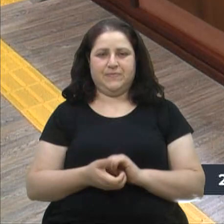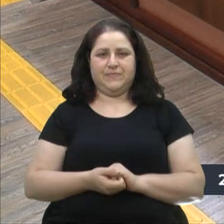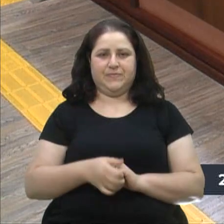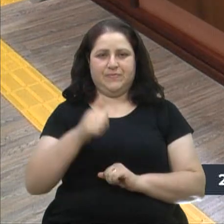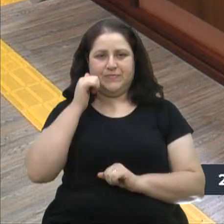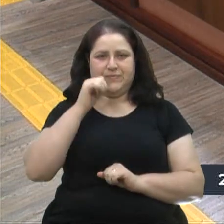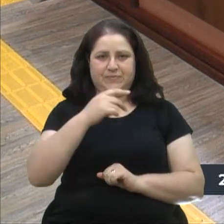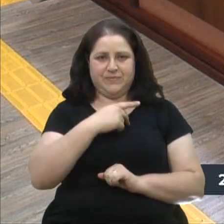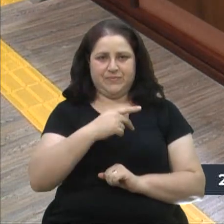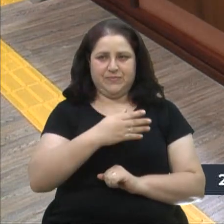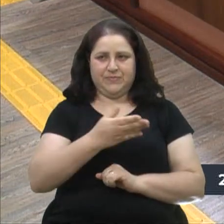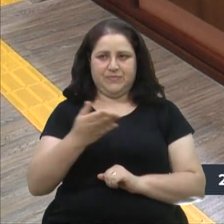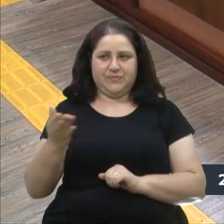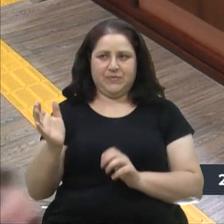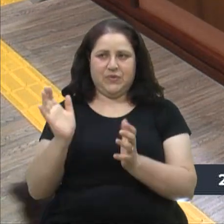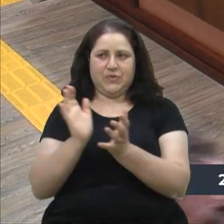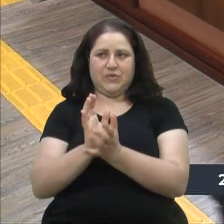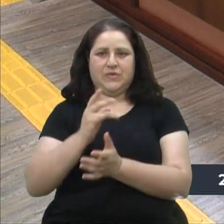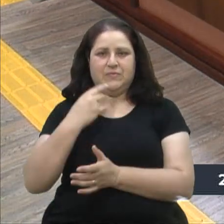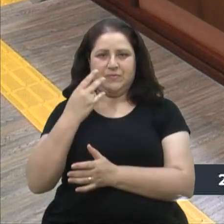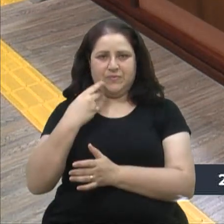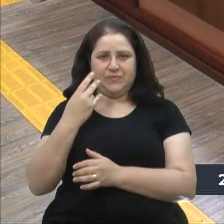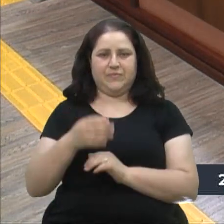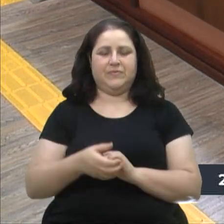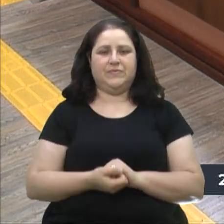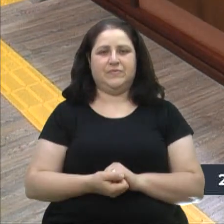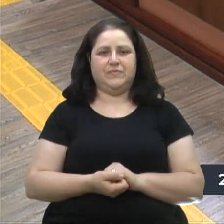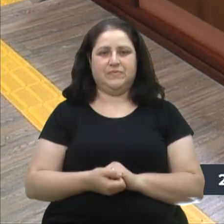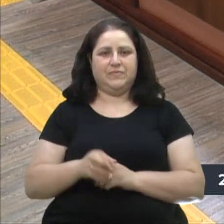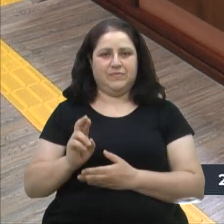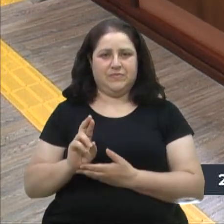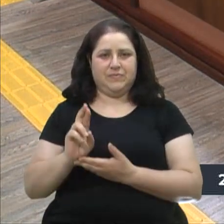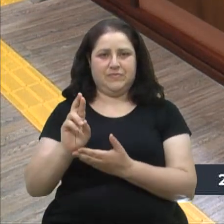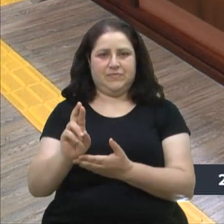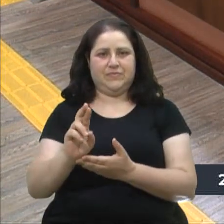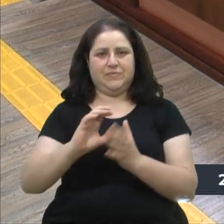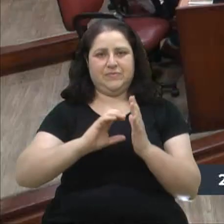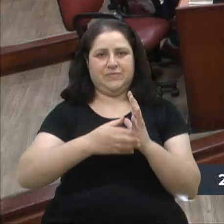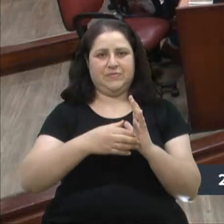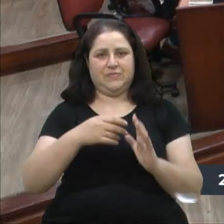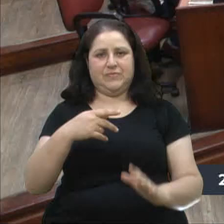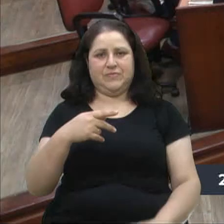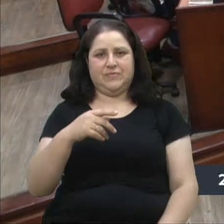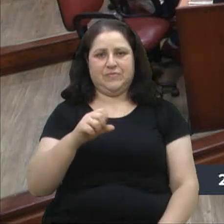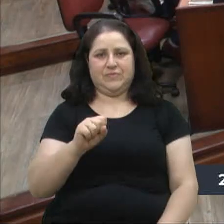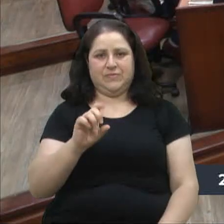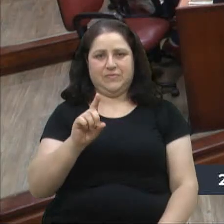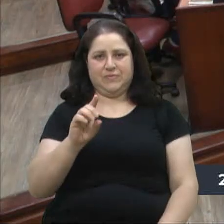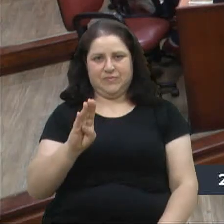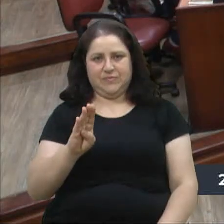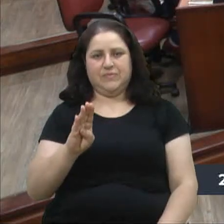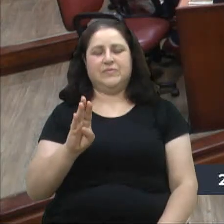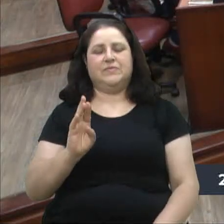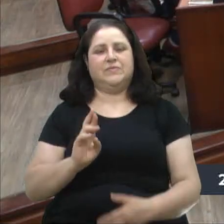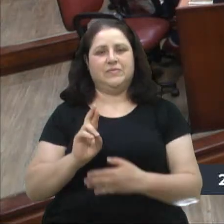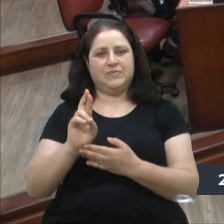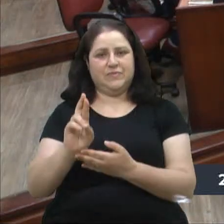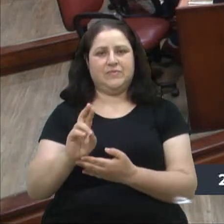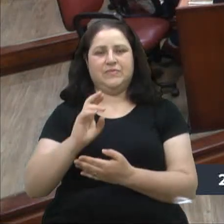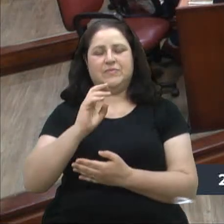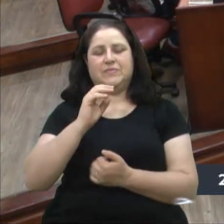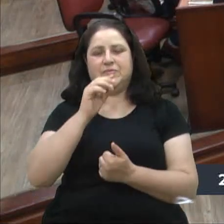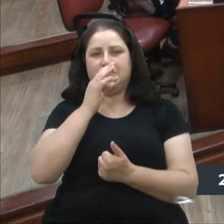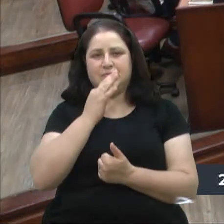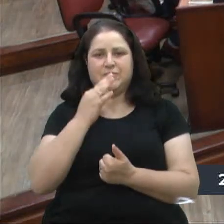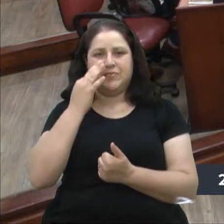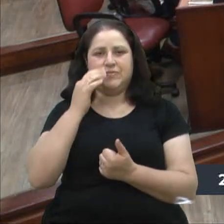caros colegas vereadores, em nome da bancada do PSDB, em nome da colega Marisol Santos e da Tatiane